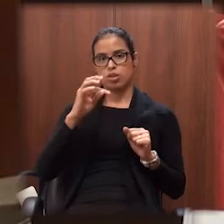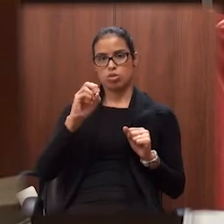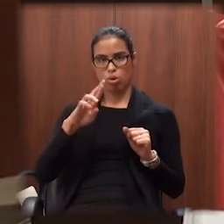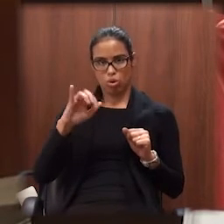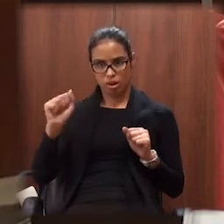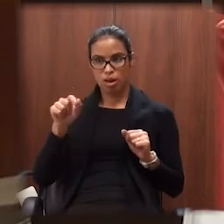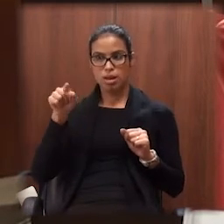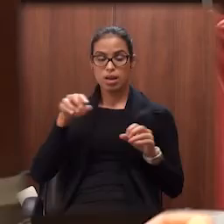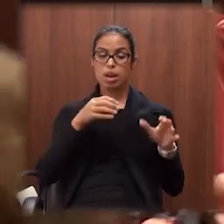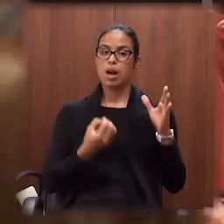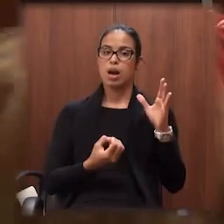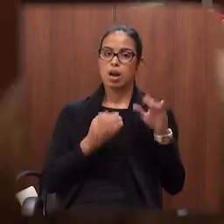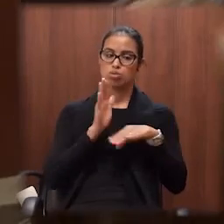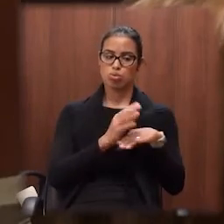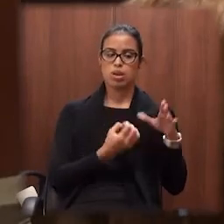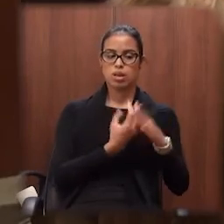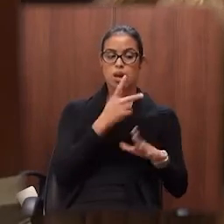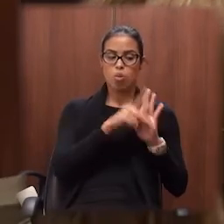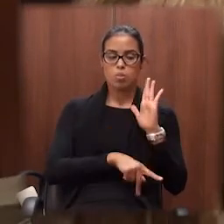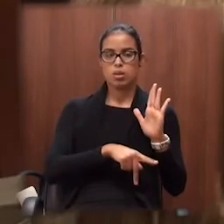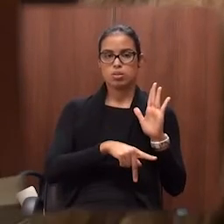Nacional de Educação e Direitos Humanos.